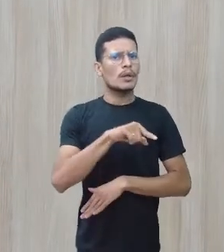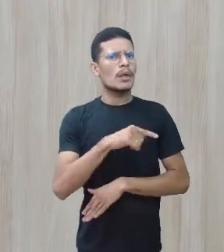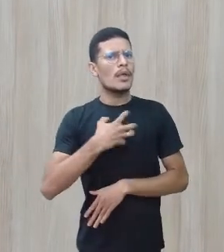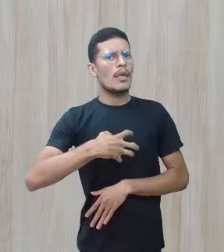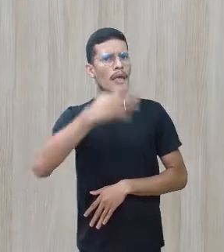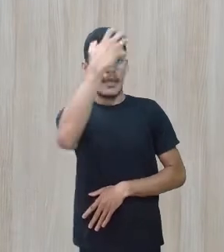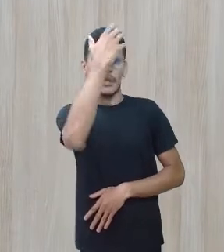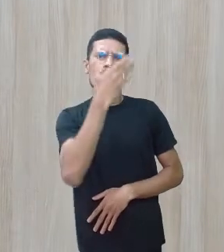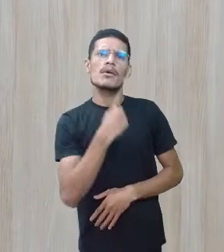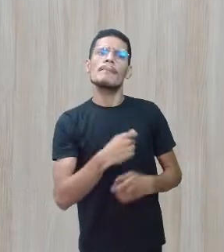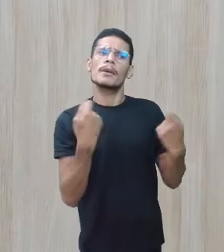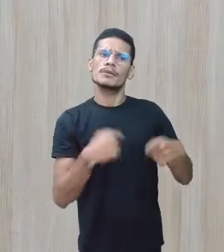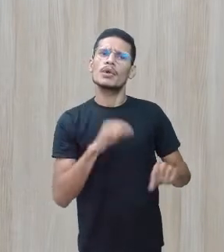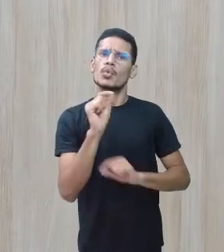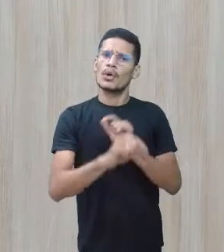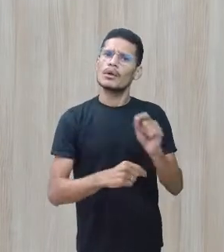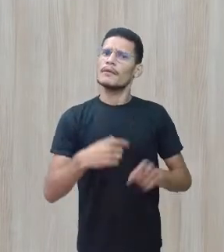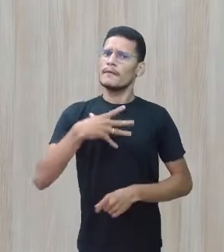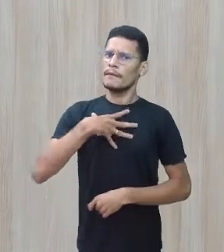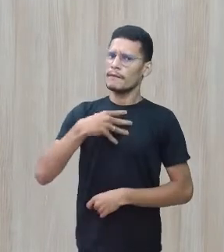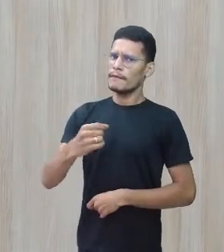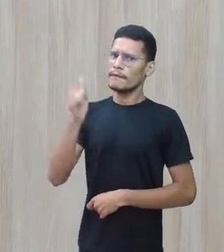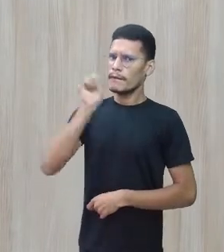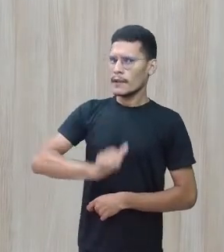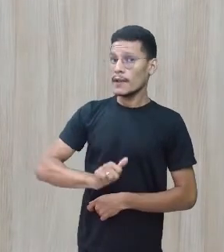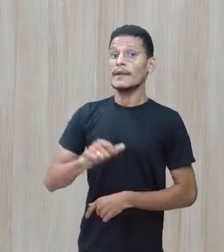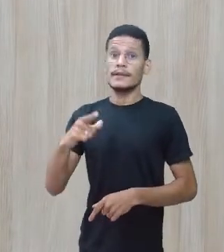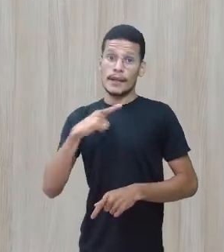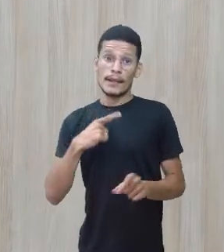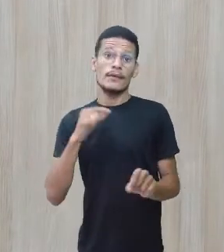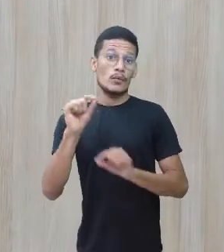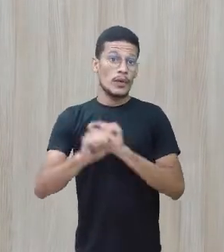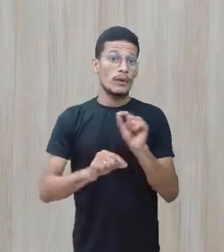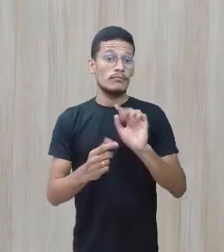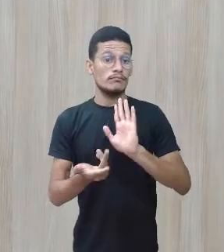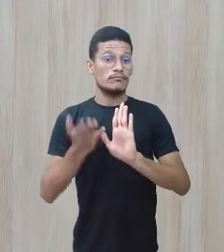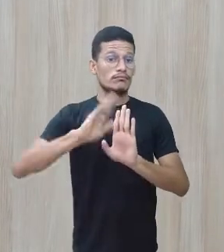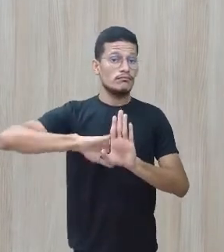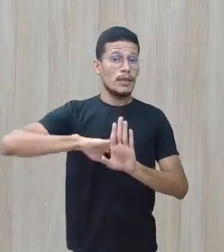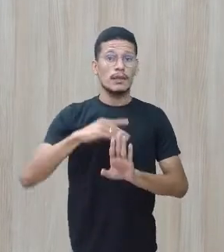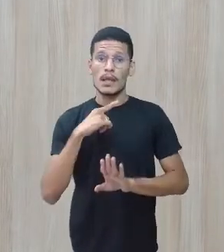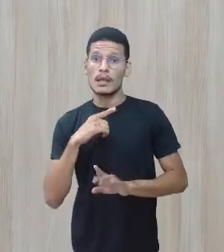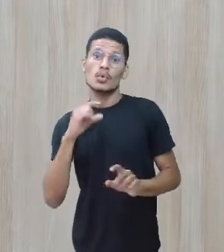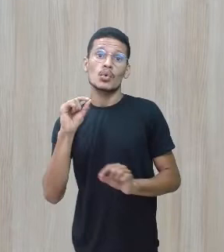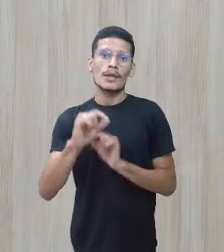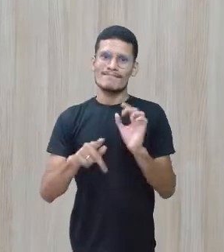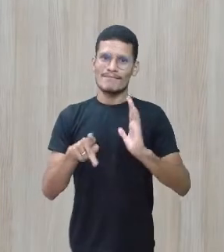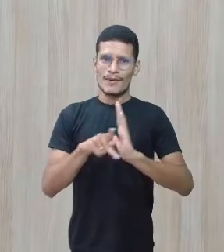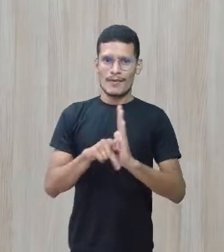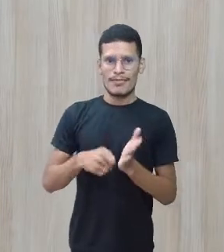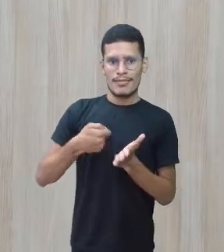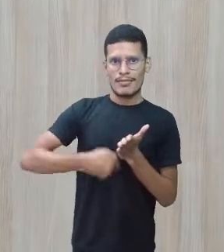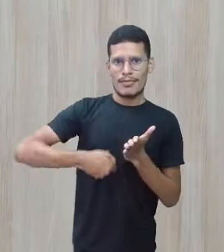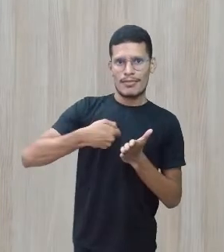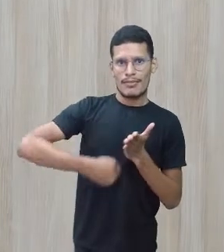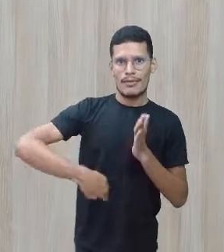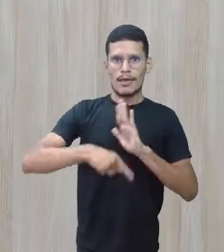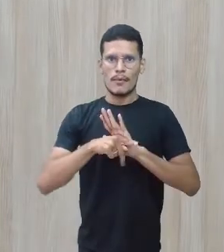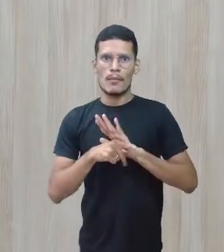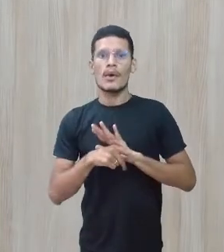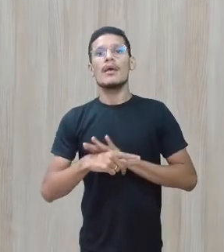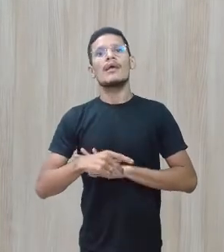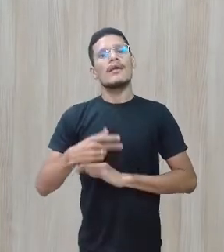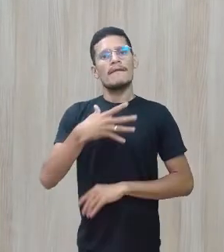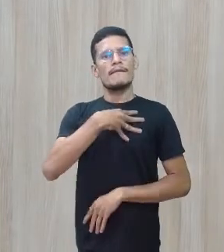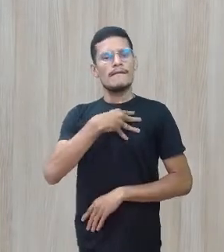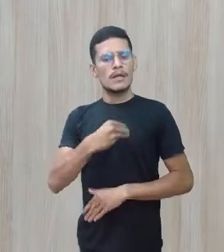dar uma herdeira. Você tem uma subversão, já que normalmente essa exigência de herdeiros